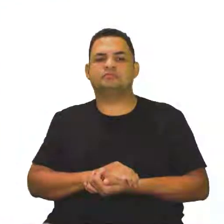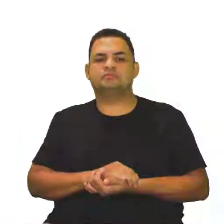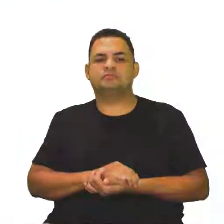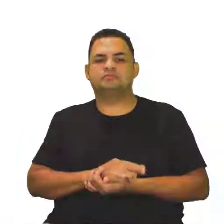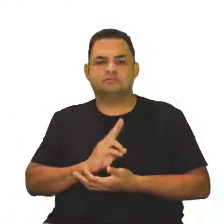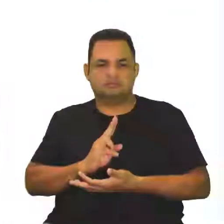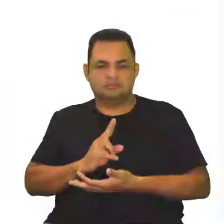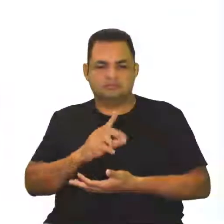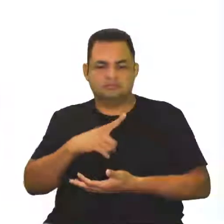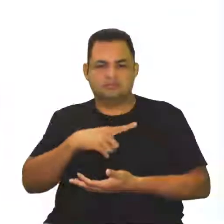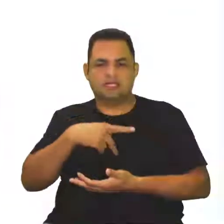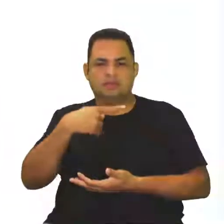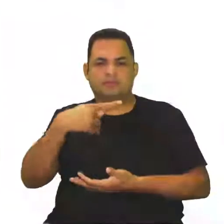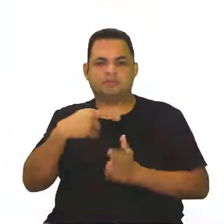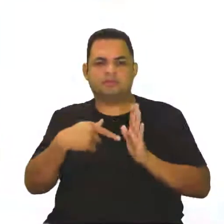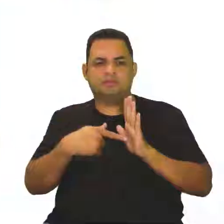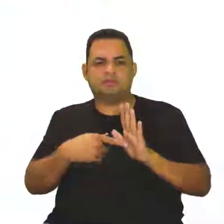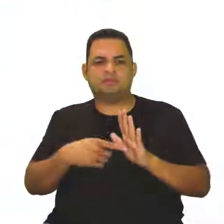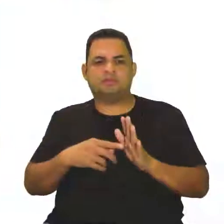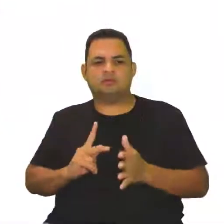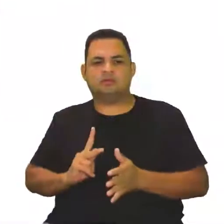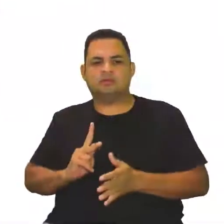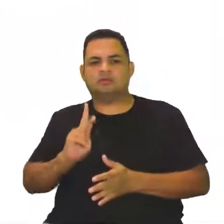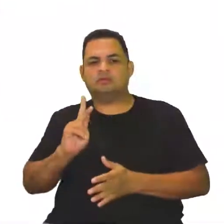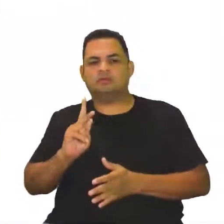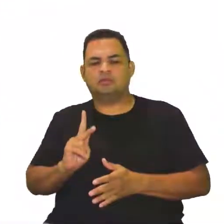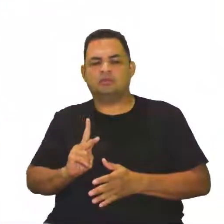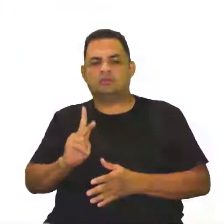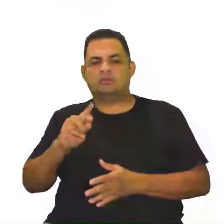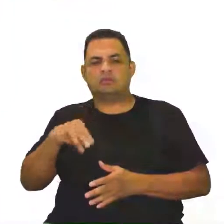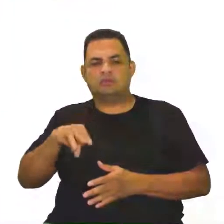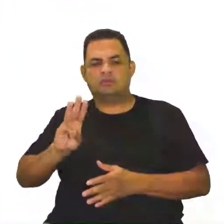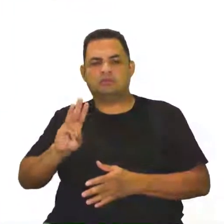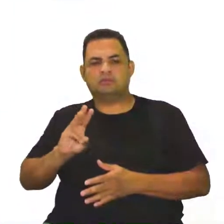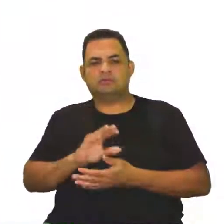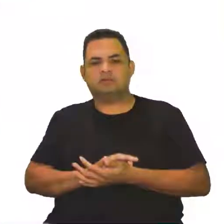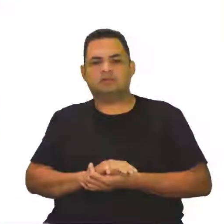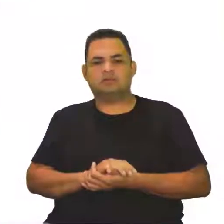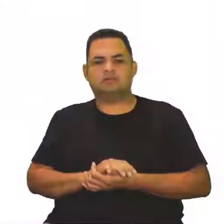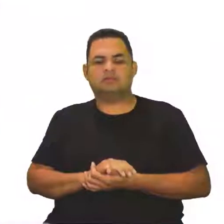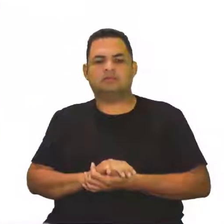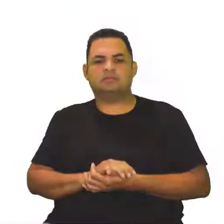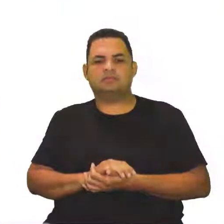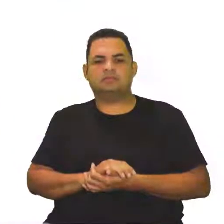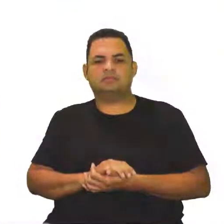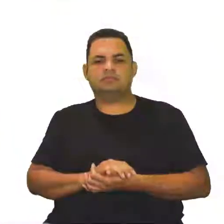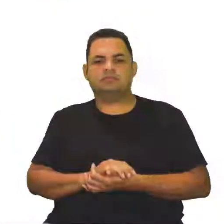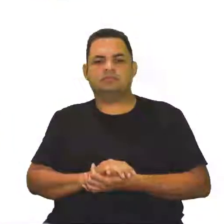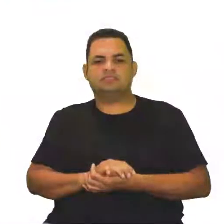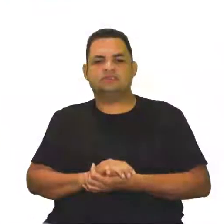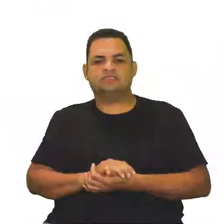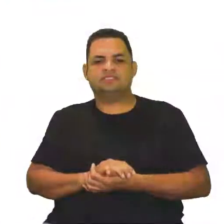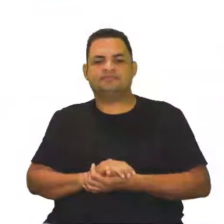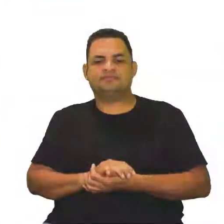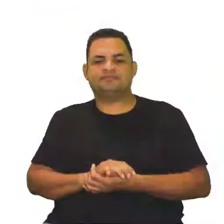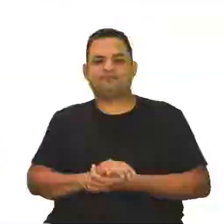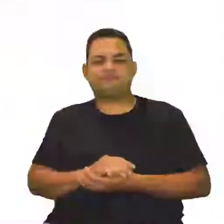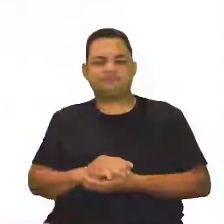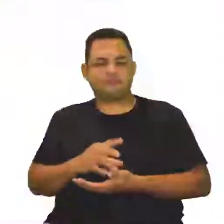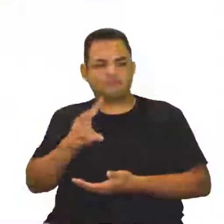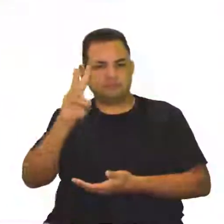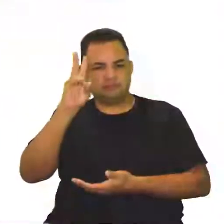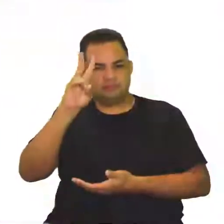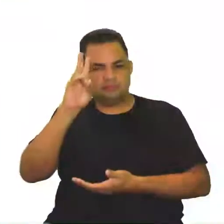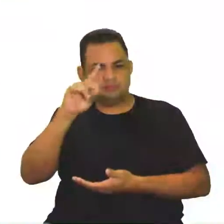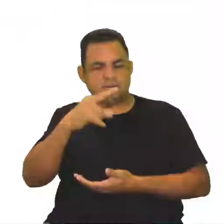Frequentemente, a potência é expressa em kilowatts ou quilowatts. Esse quilo aqui, gente, é só lembrar lá